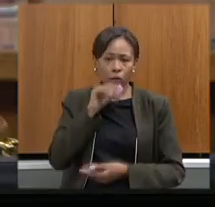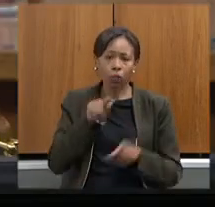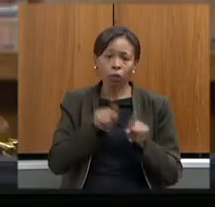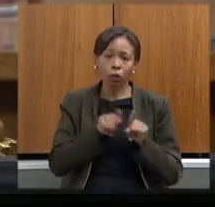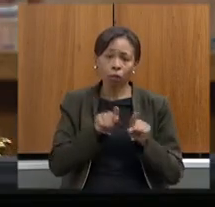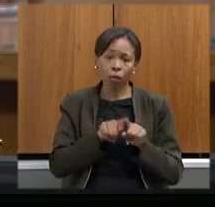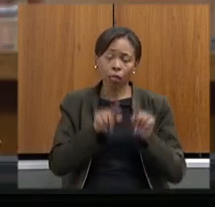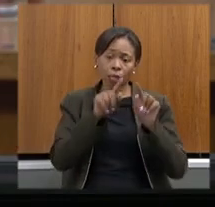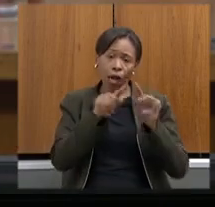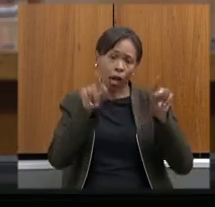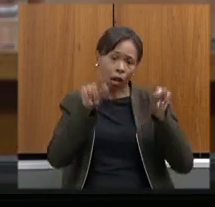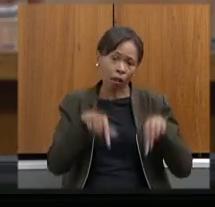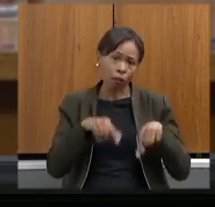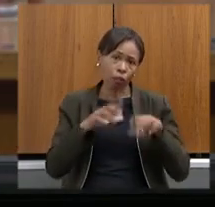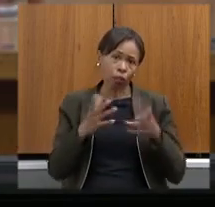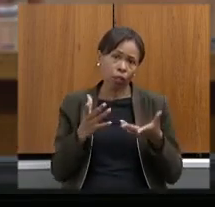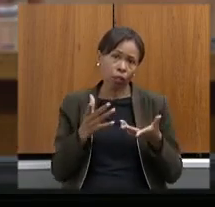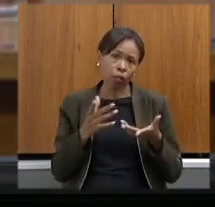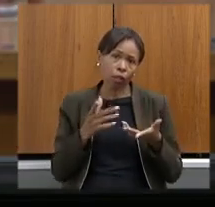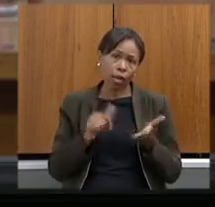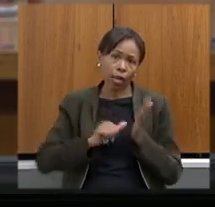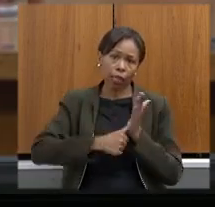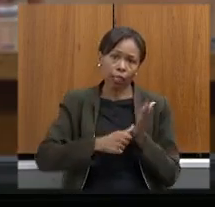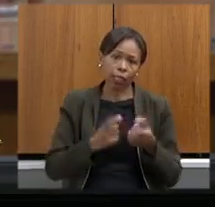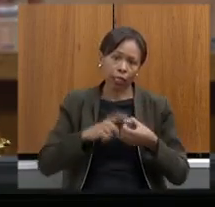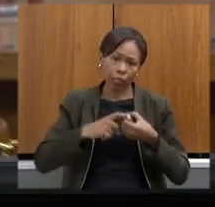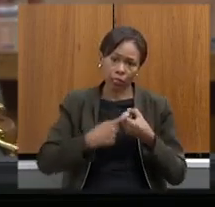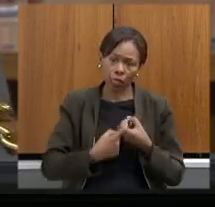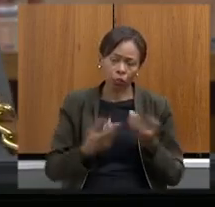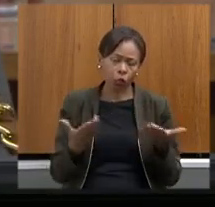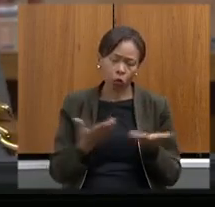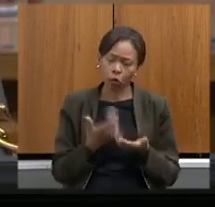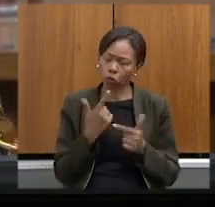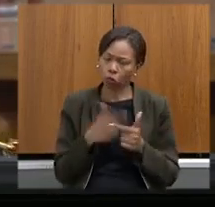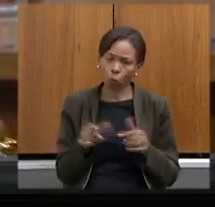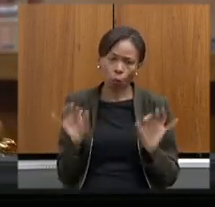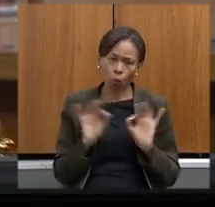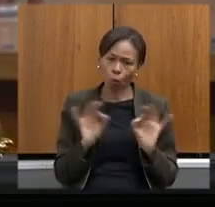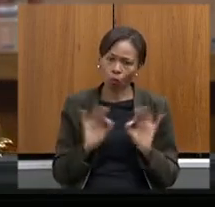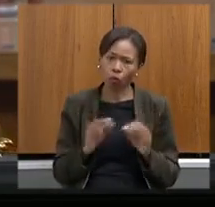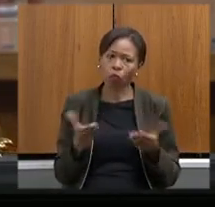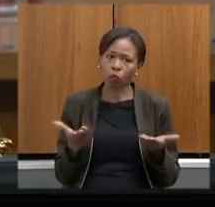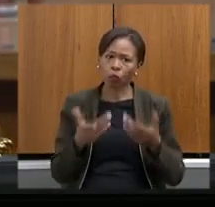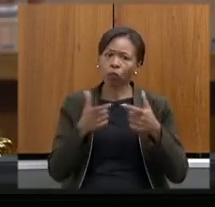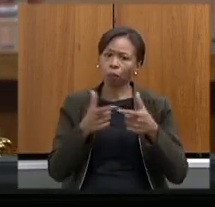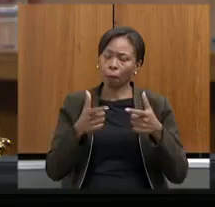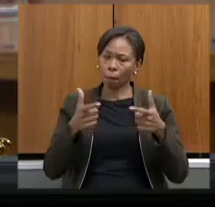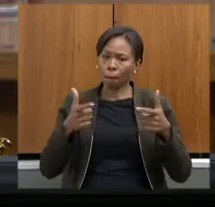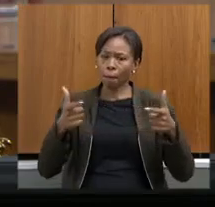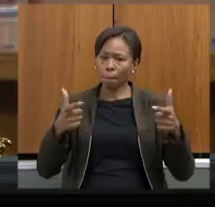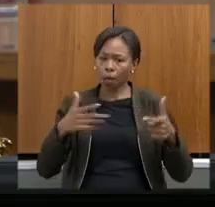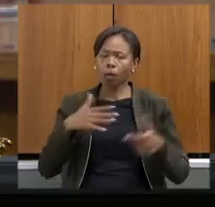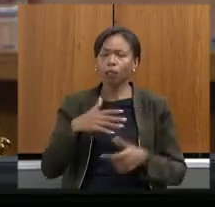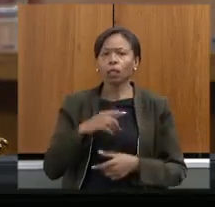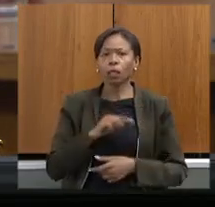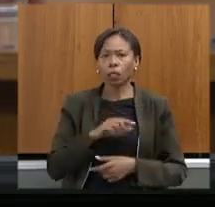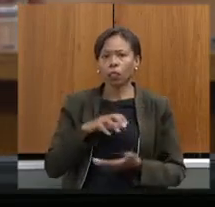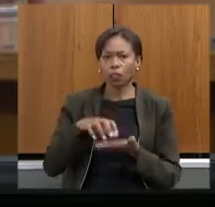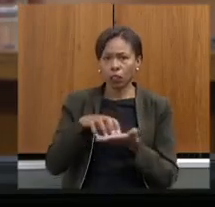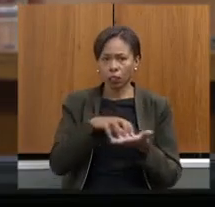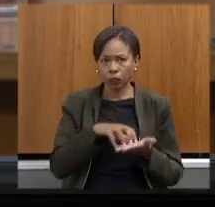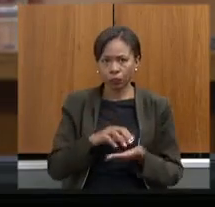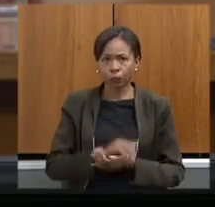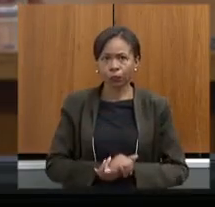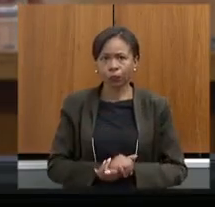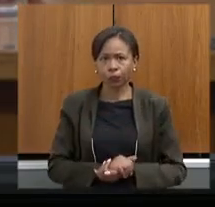rede credenciada Hoje nós não temos mais nenhuma dívida com a rede credenciada e temos um criado essa rede ao longo dos